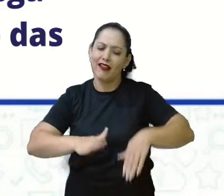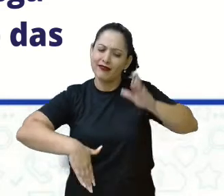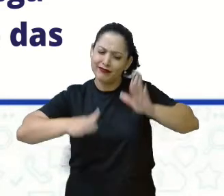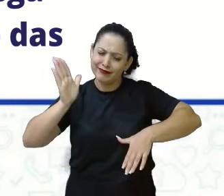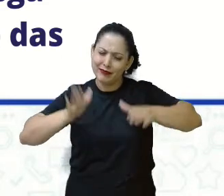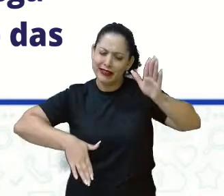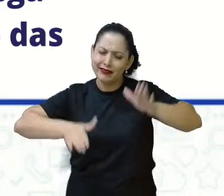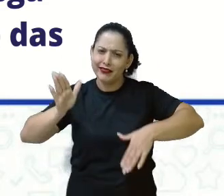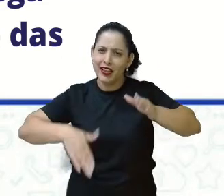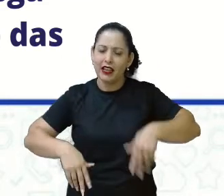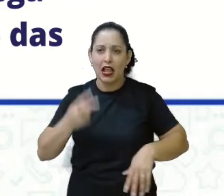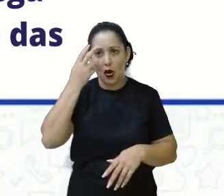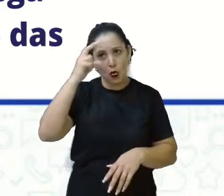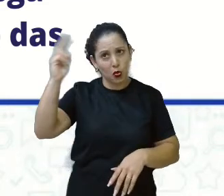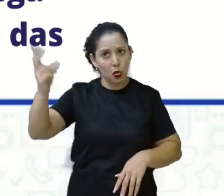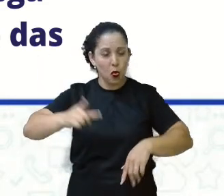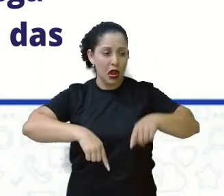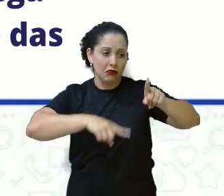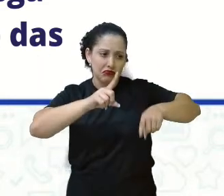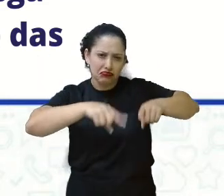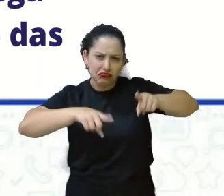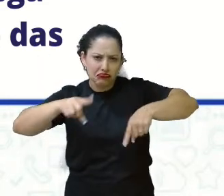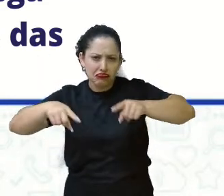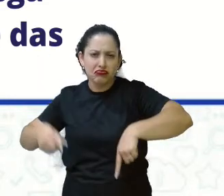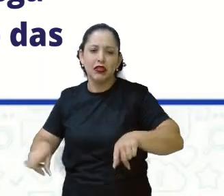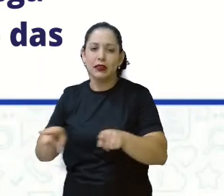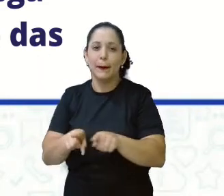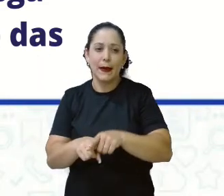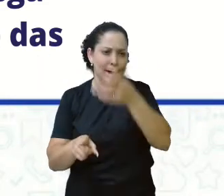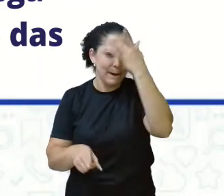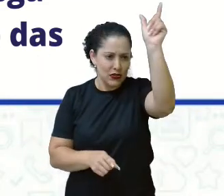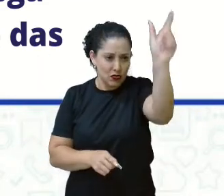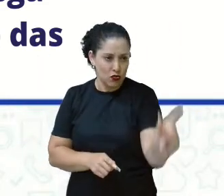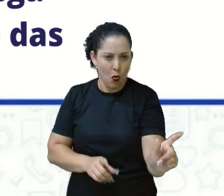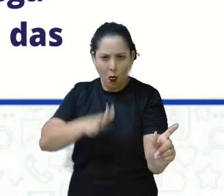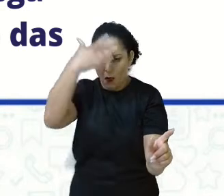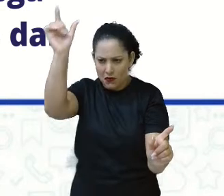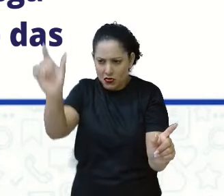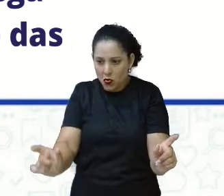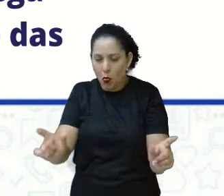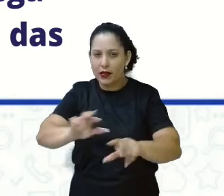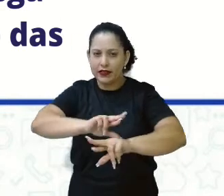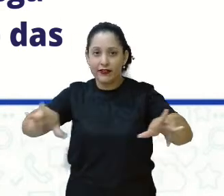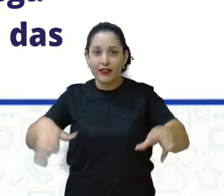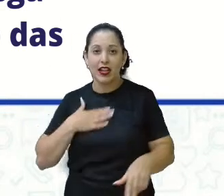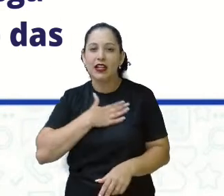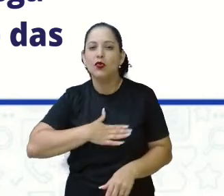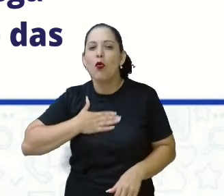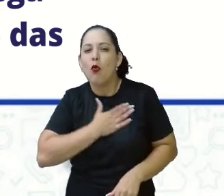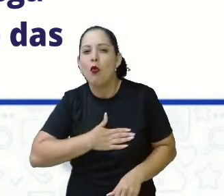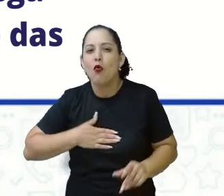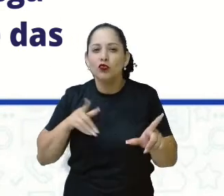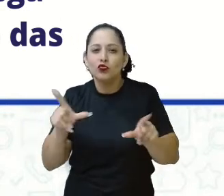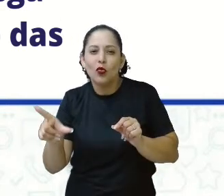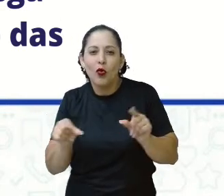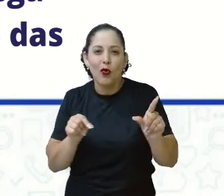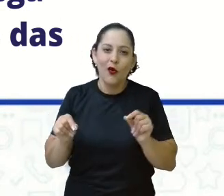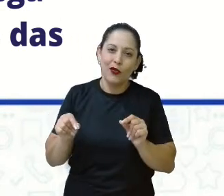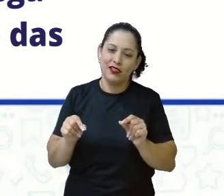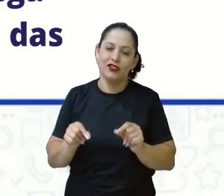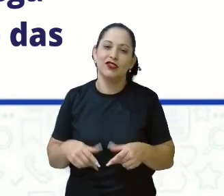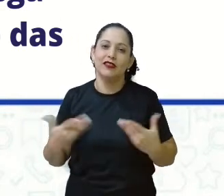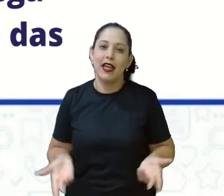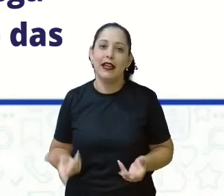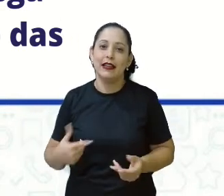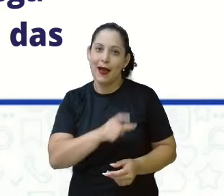né, com cada cultura, ela varia de pessoa para pessoa, o gosto, tudo isso interfere. E a palavra música vem